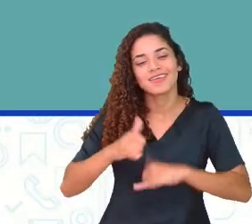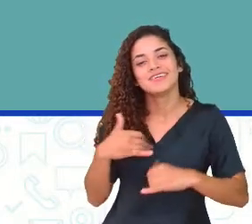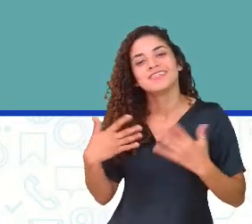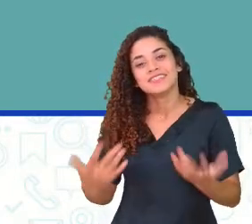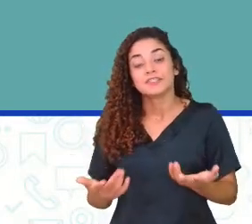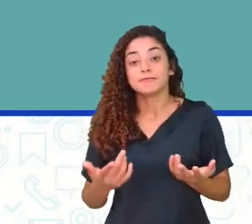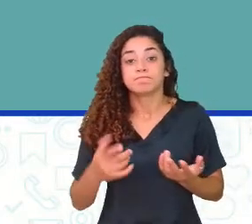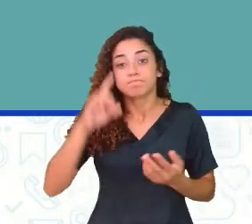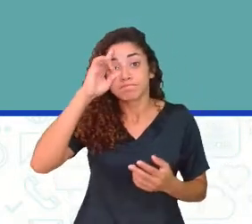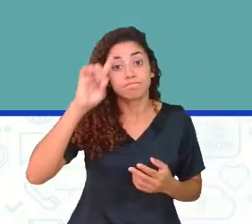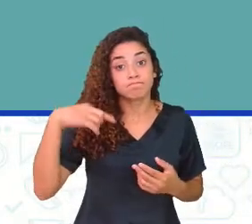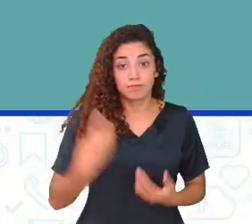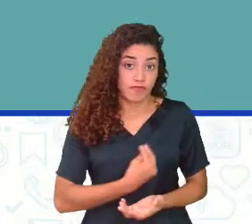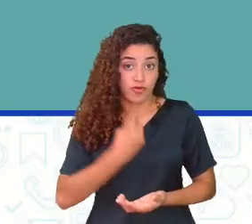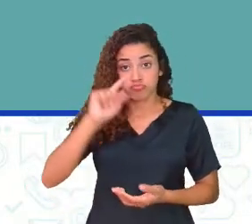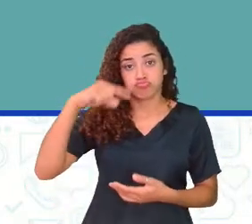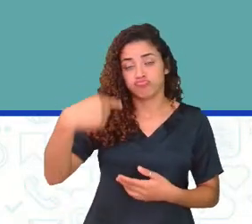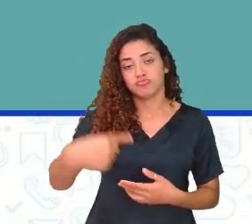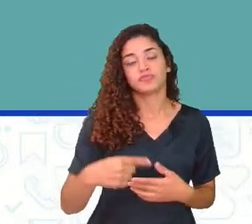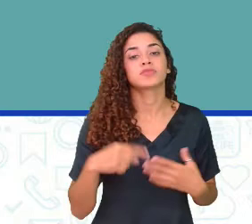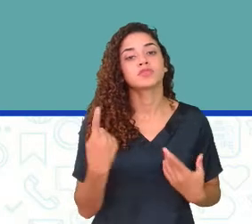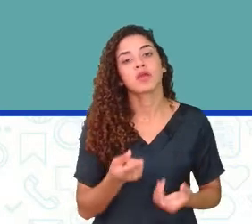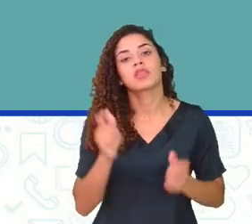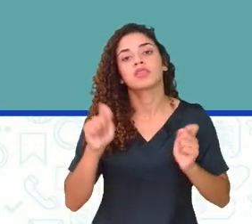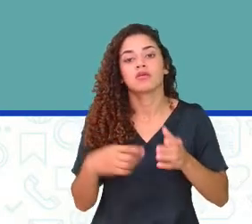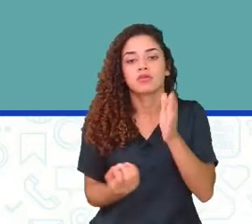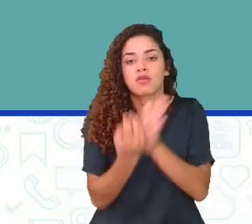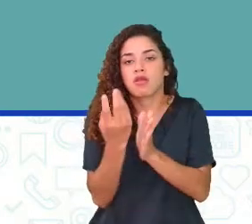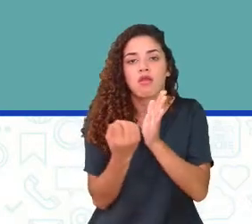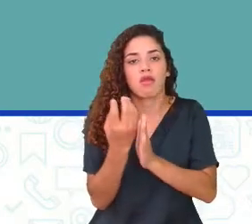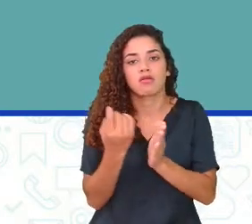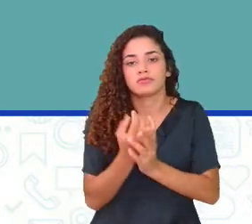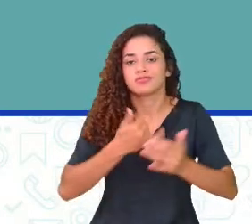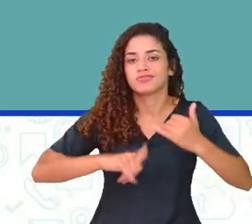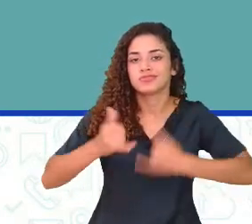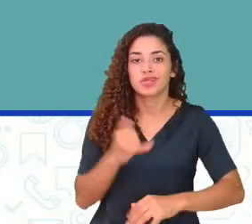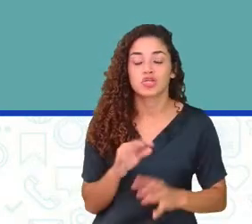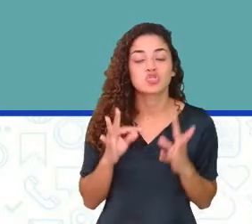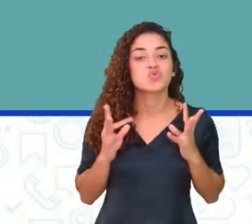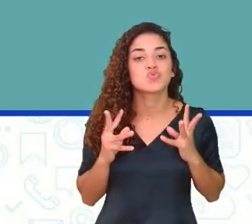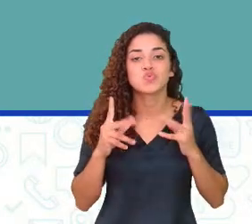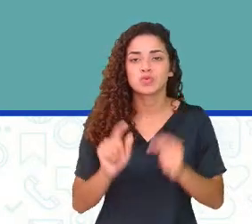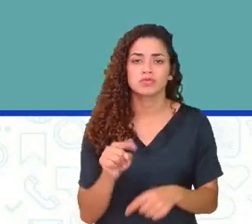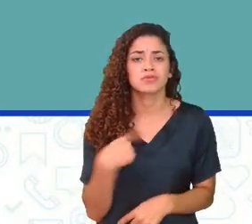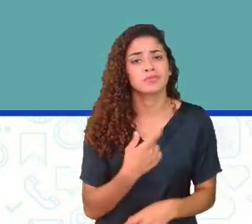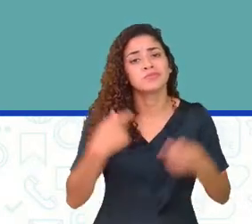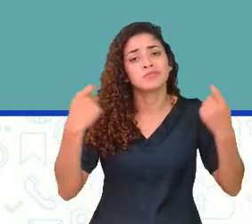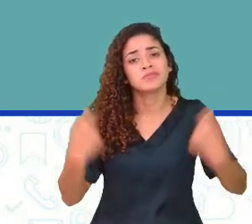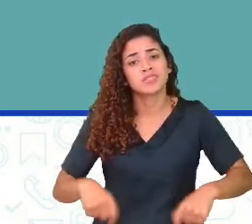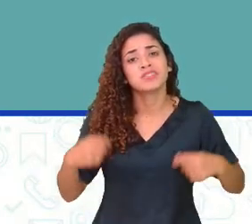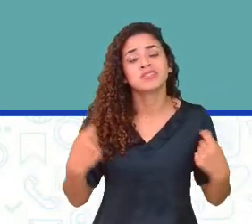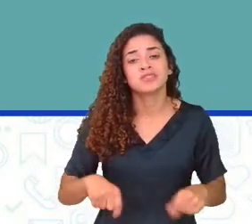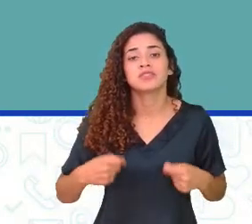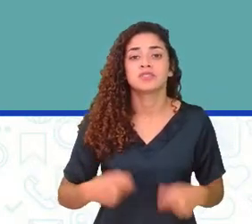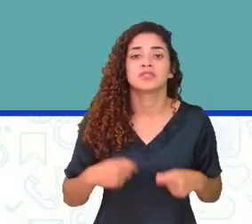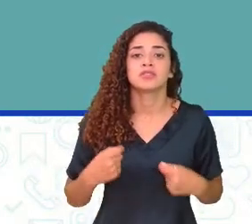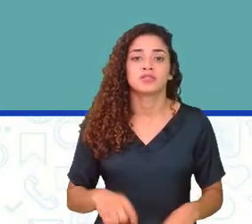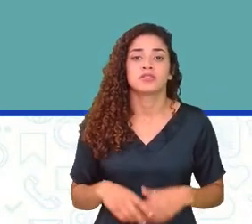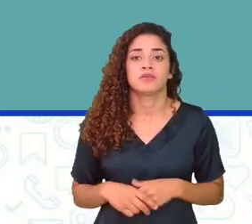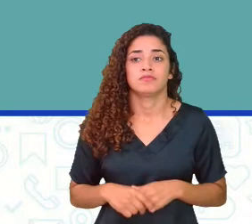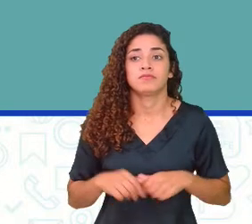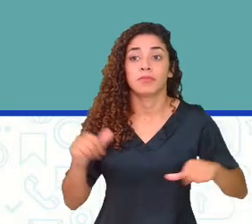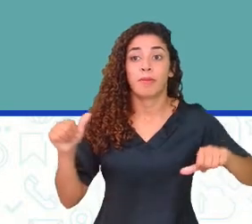vida diária, nós produzimos eletricidade em tudo e nós precisamos dessa eletricidade para ser transformada